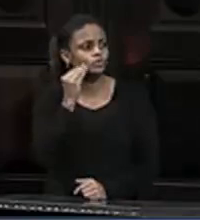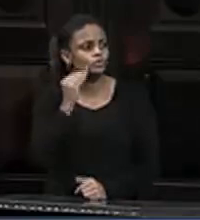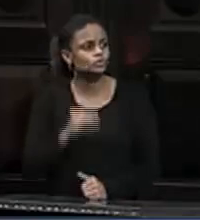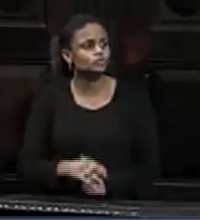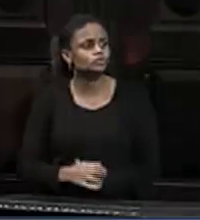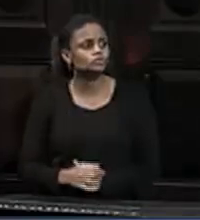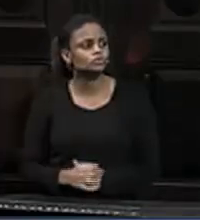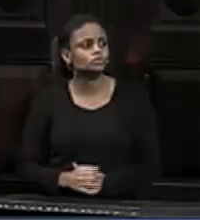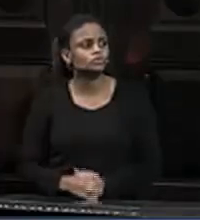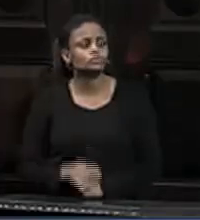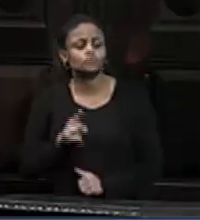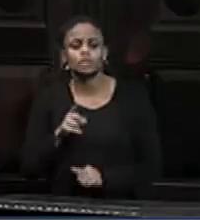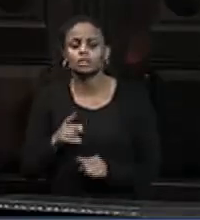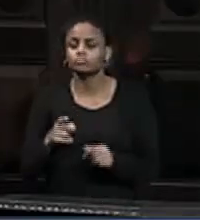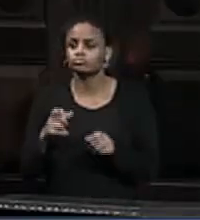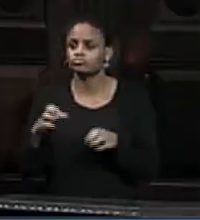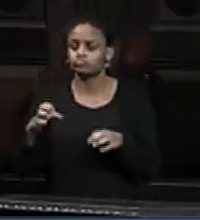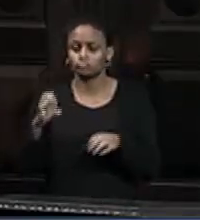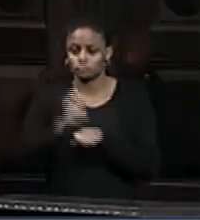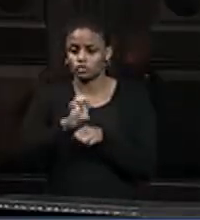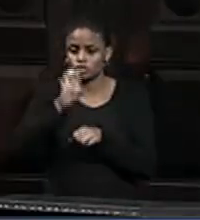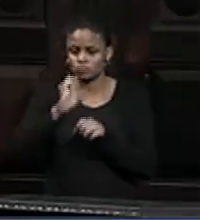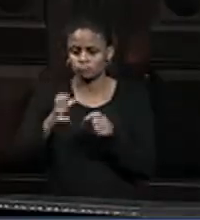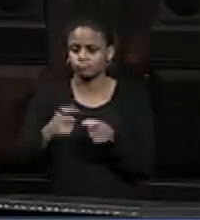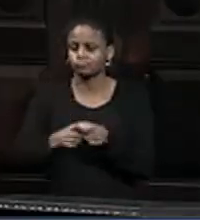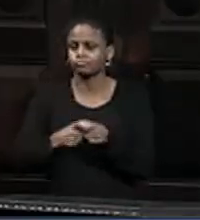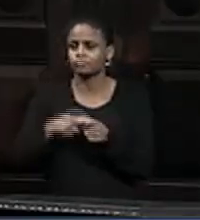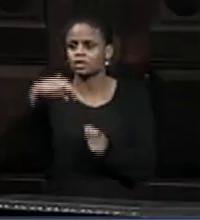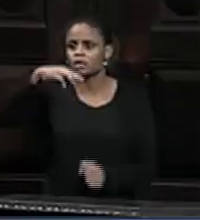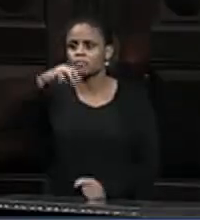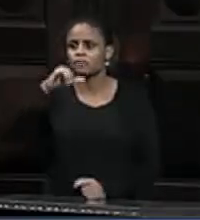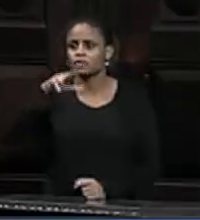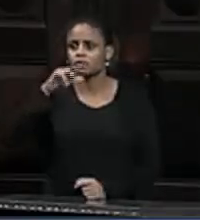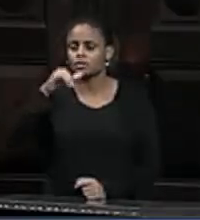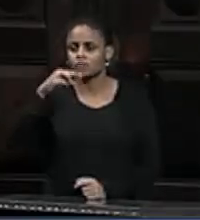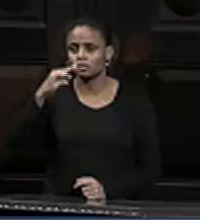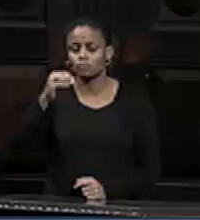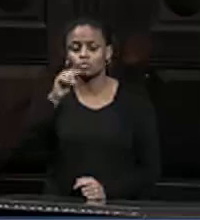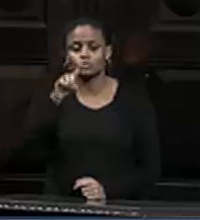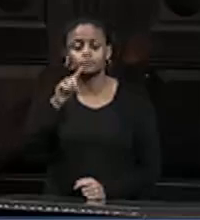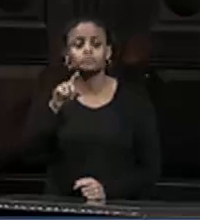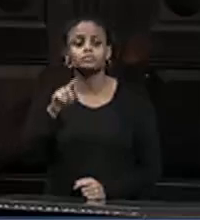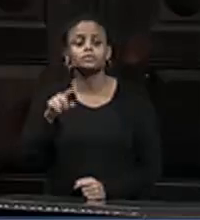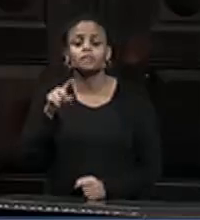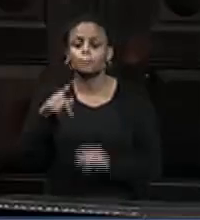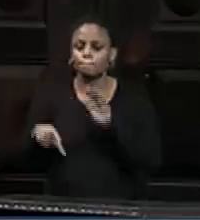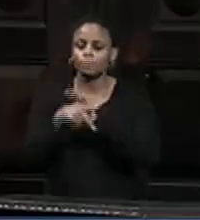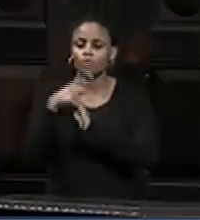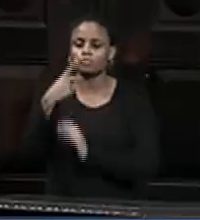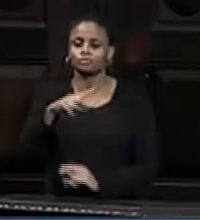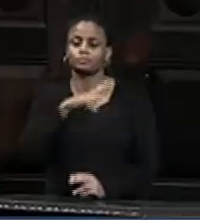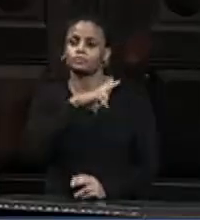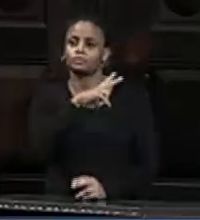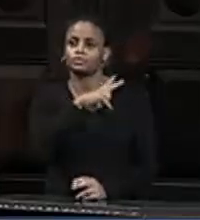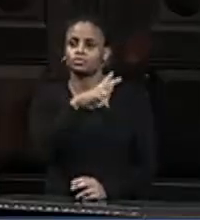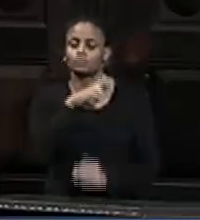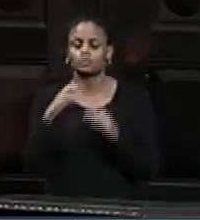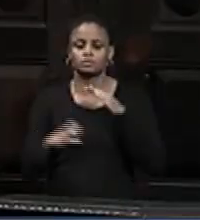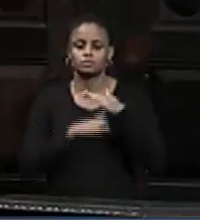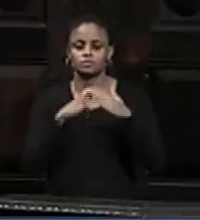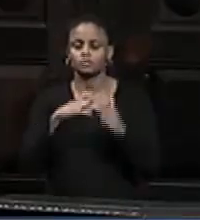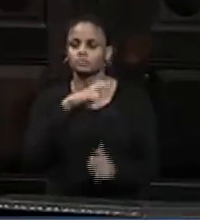desse chamado Estado mínimo, o Estado transferindo para a iniciativa privada suas responsabilidades